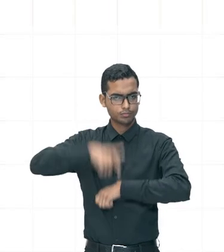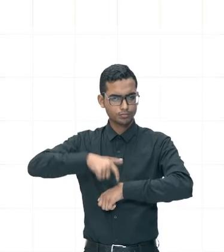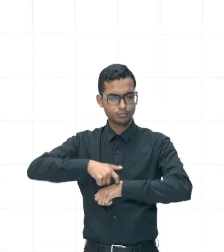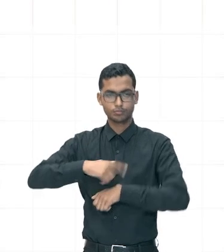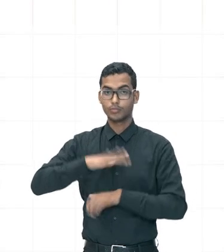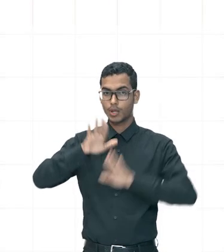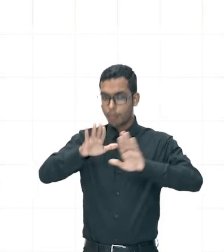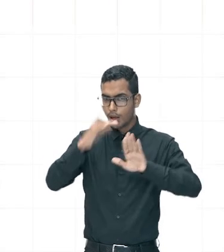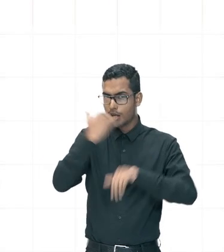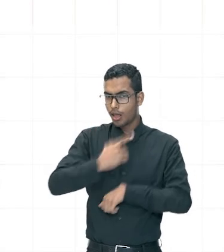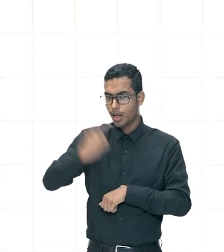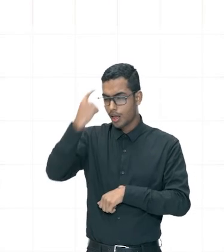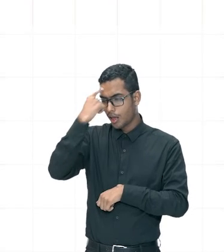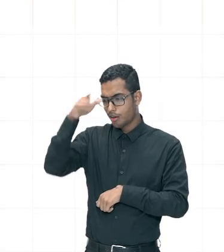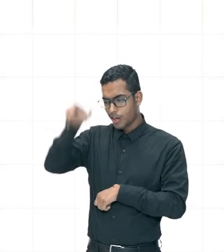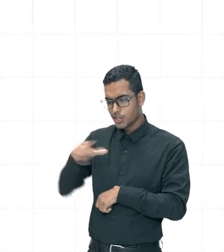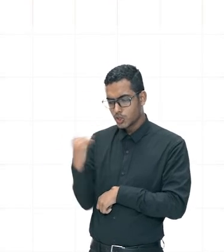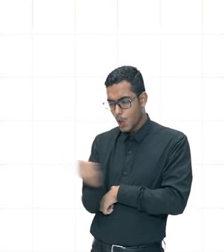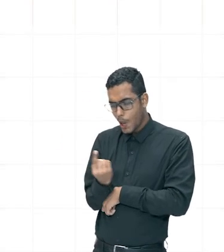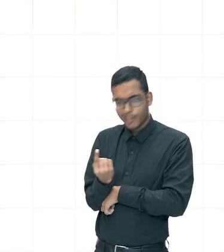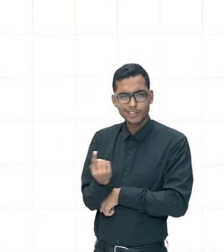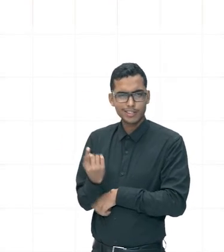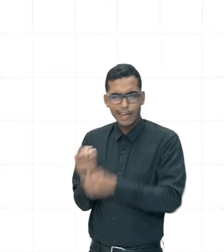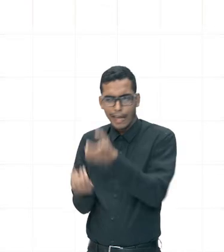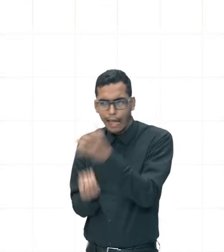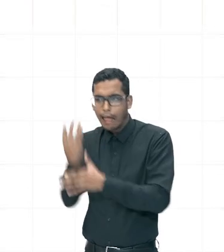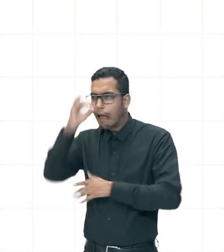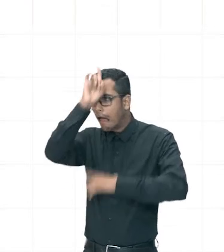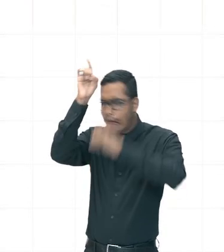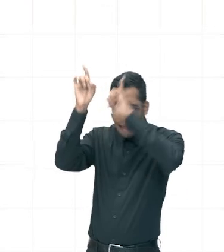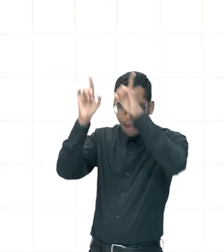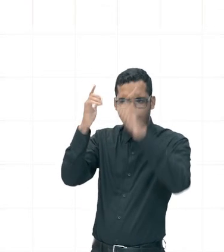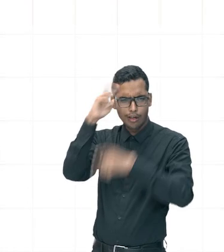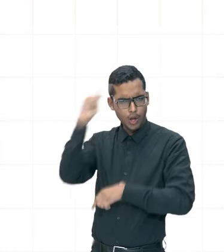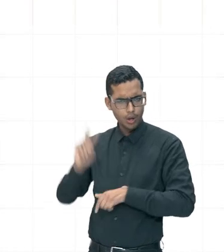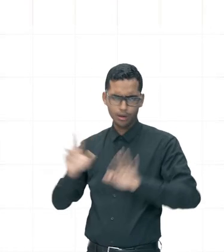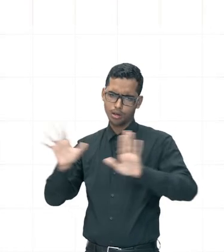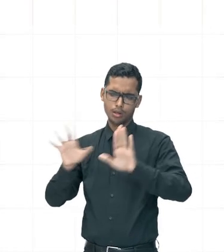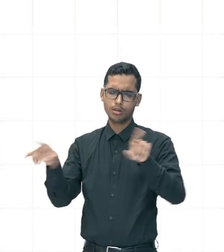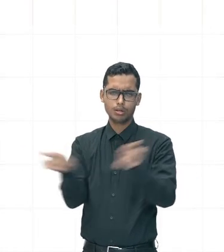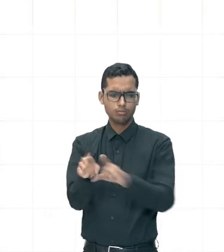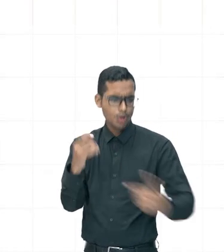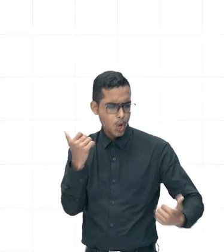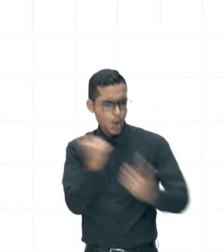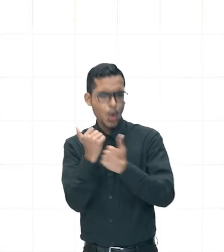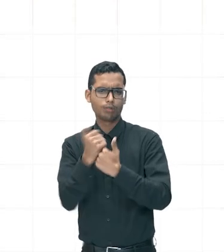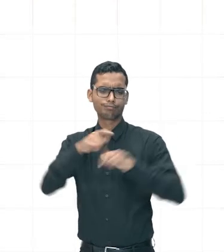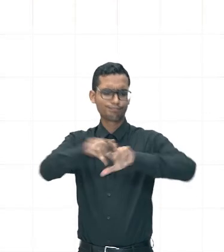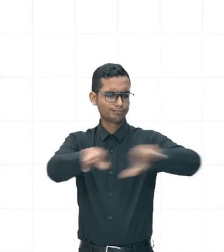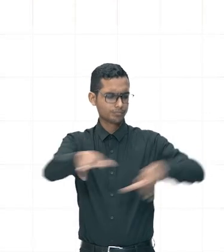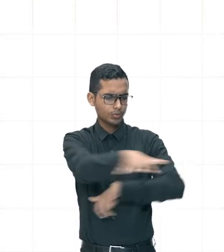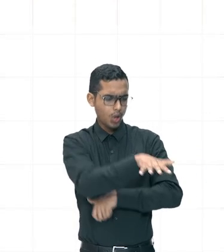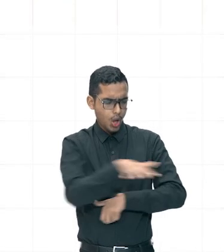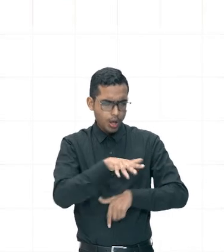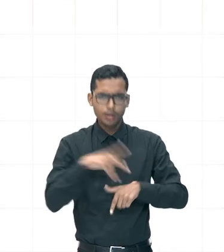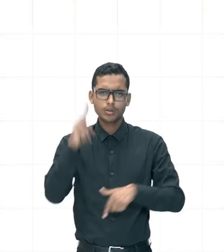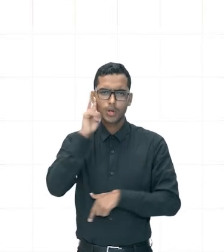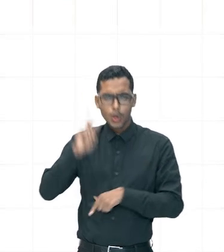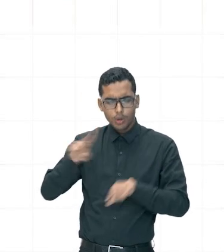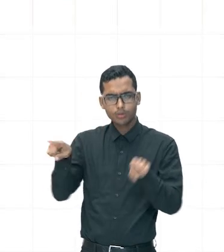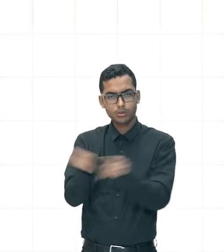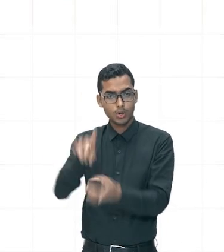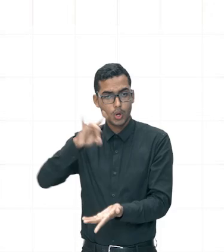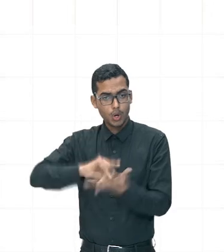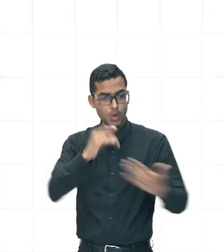historiador ele escreve a história sozinho, sem ter apoio de outras áreas. É importante ele ter ali o apoio da